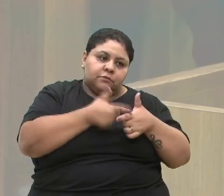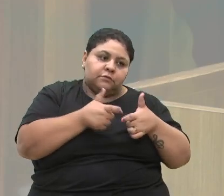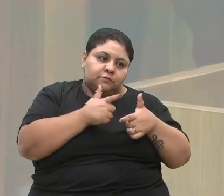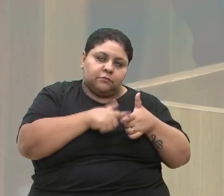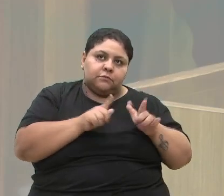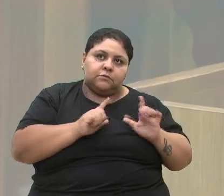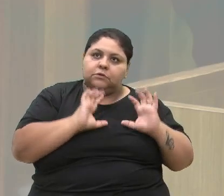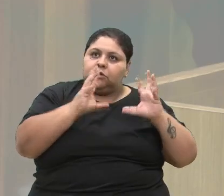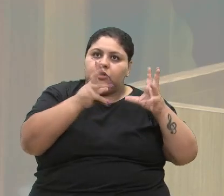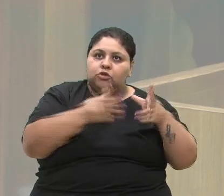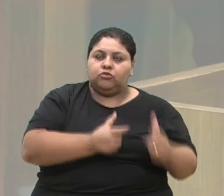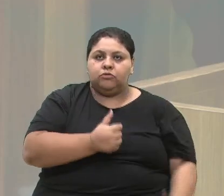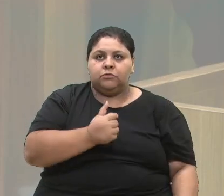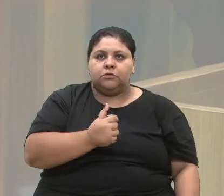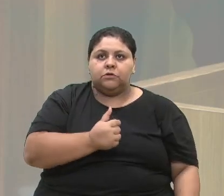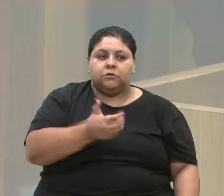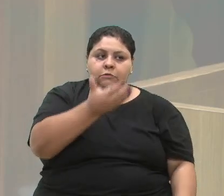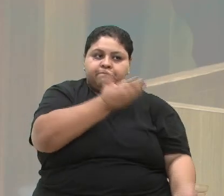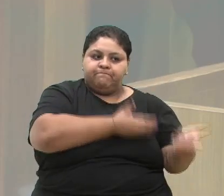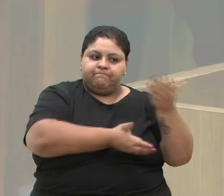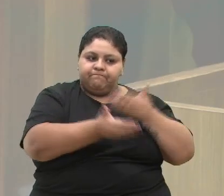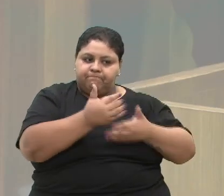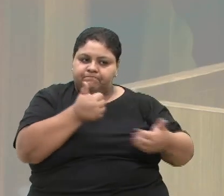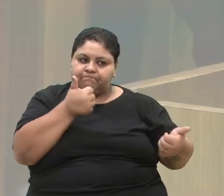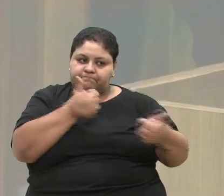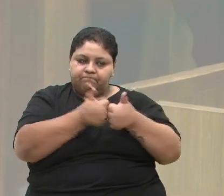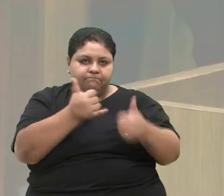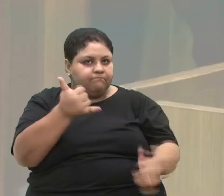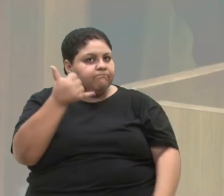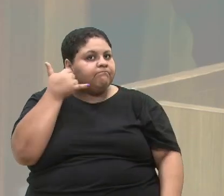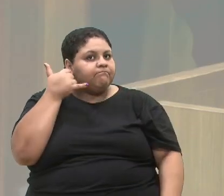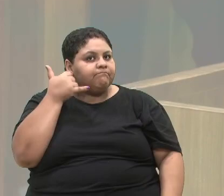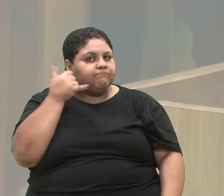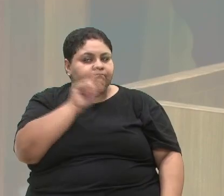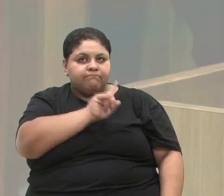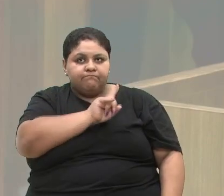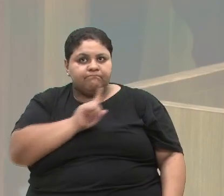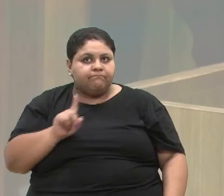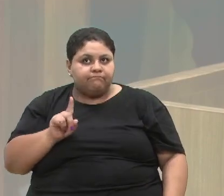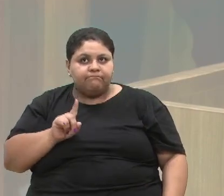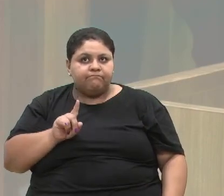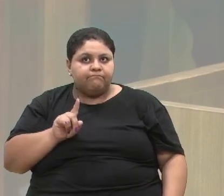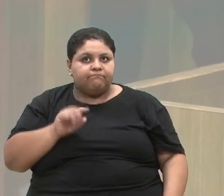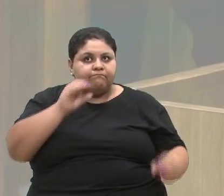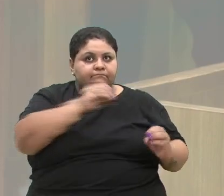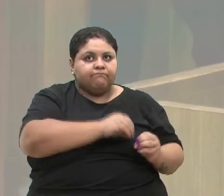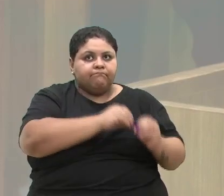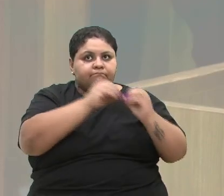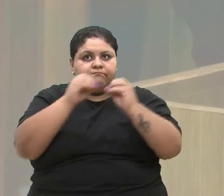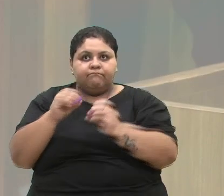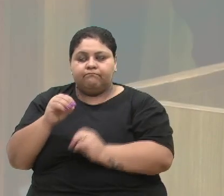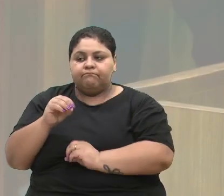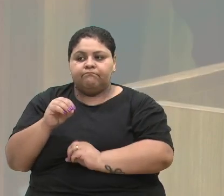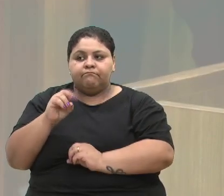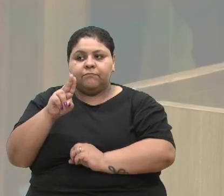seja, todos aqueles que serão atendidos através da telemedicina não irão para as UBS nem para as UPA.